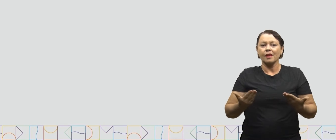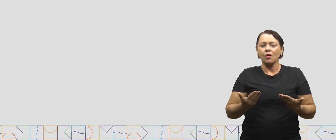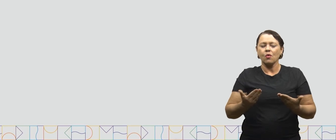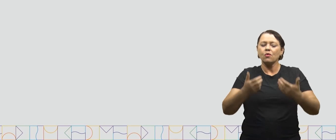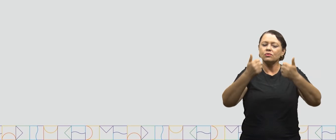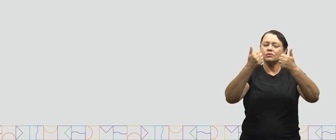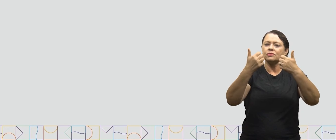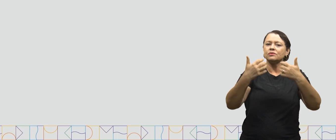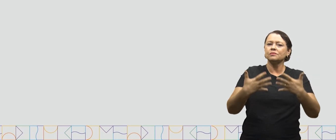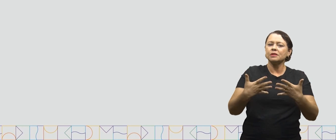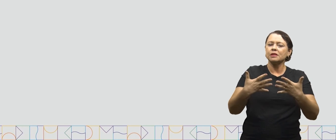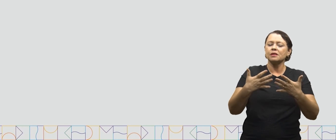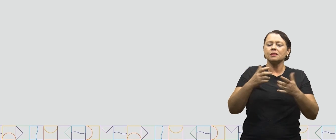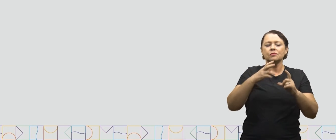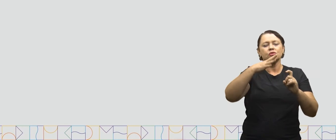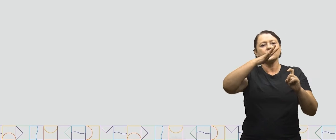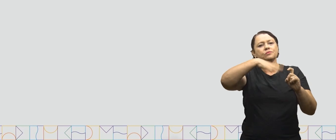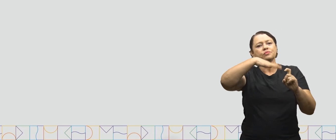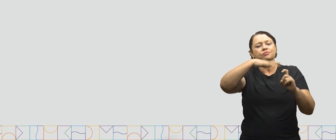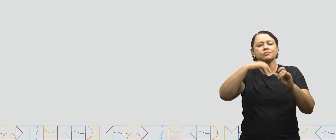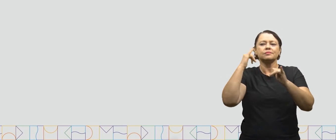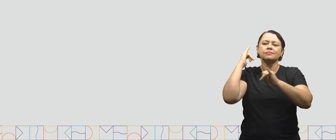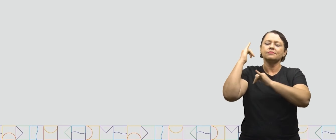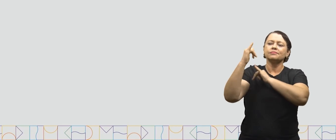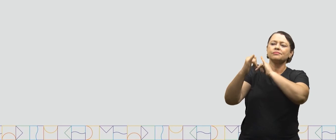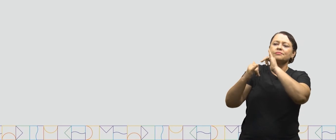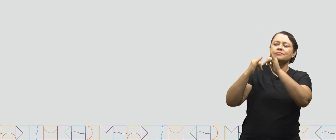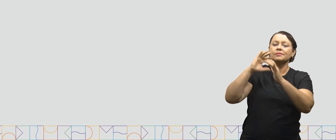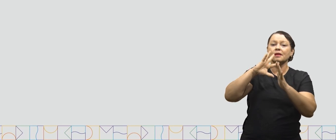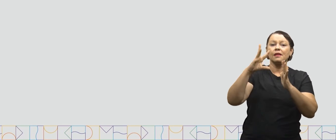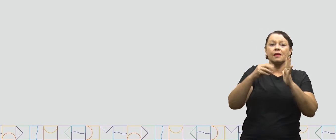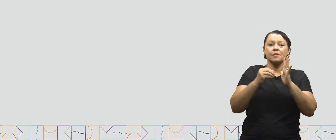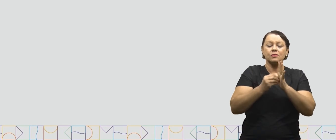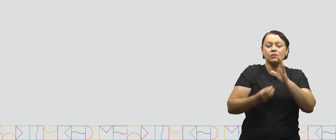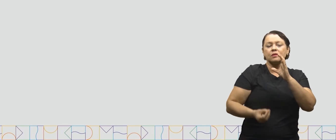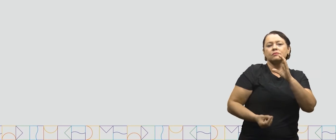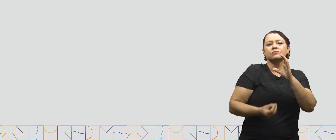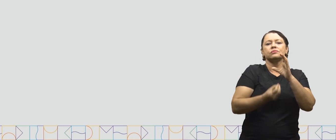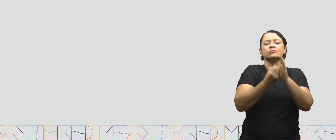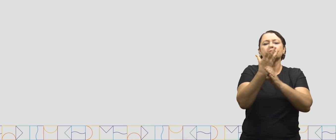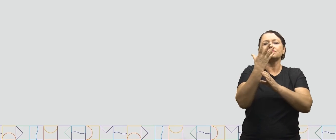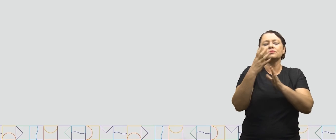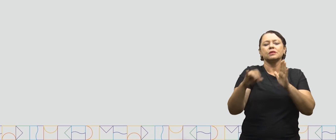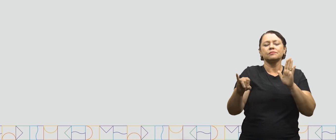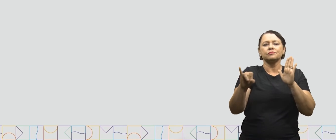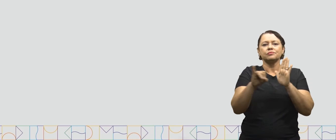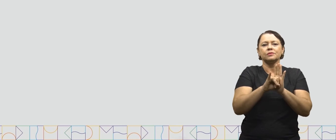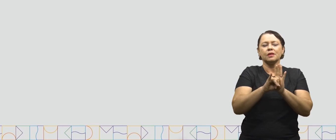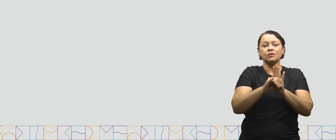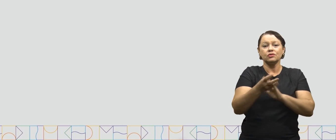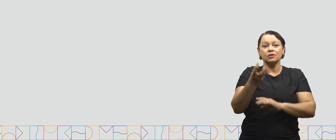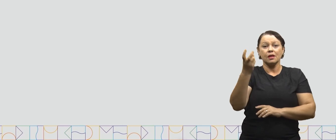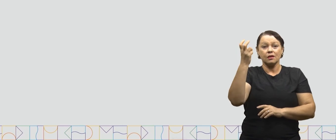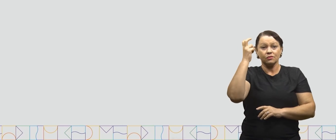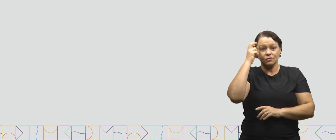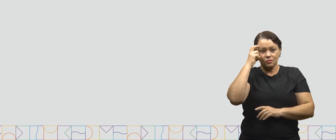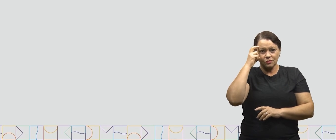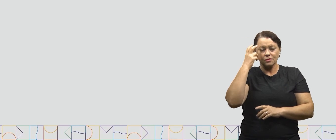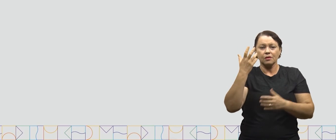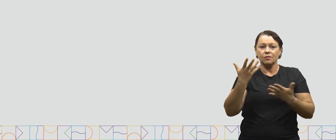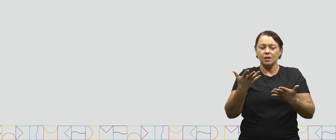Hoje falamos sobre mitos e lendas da Amazônia na formação de sua identidade cultural. Para